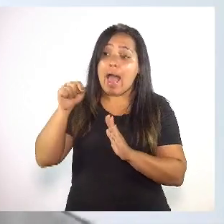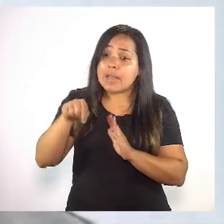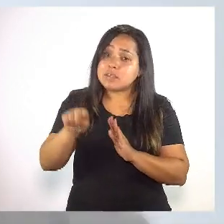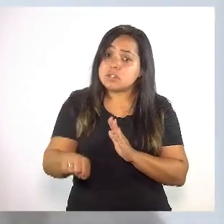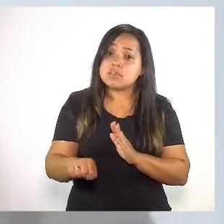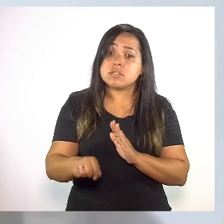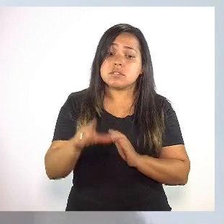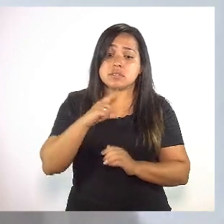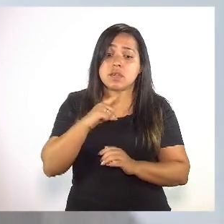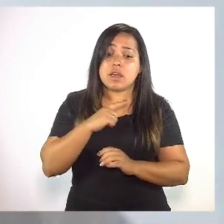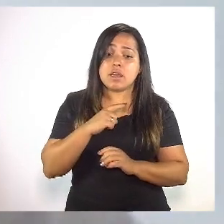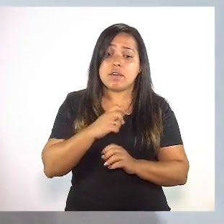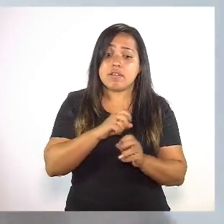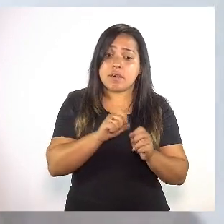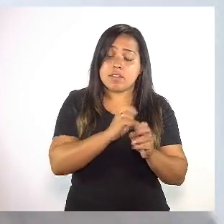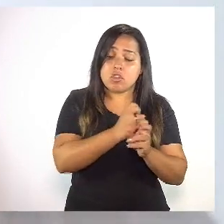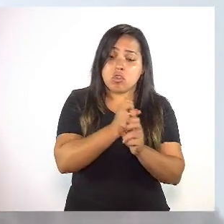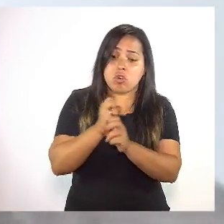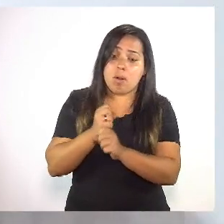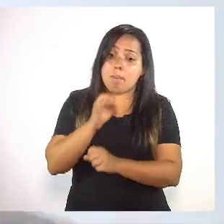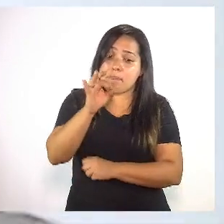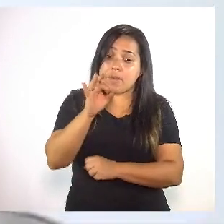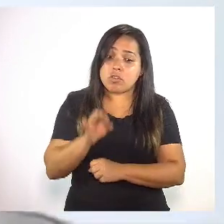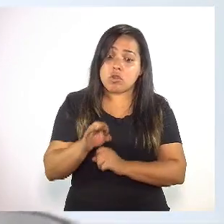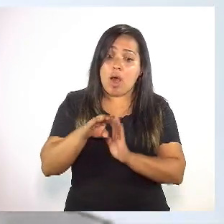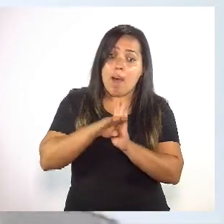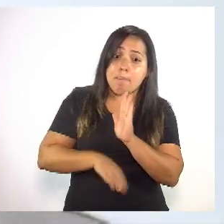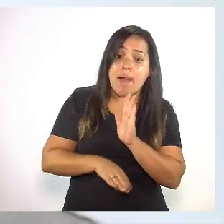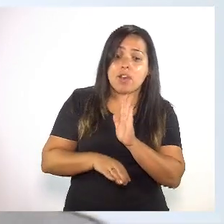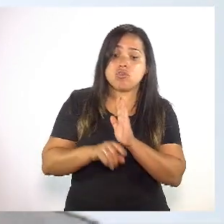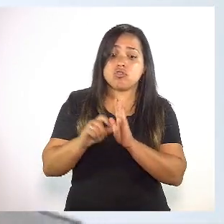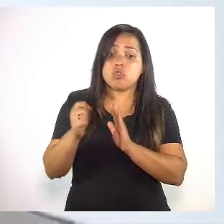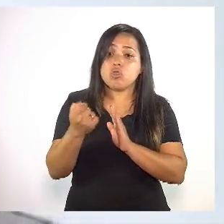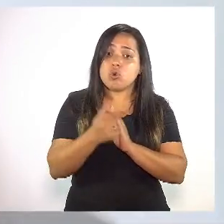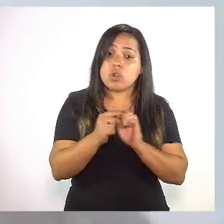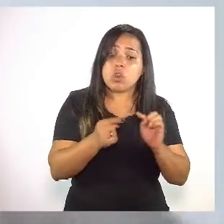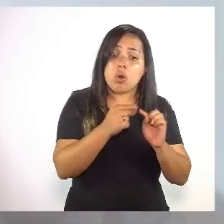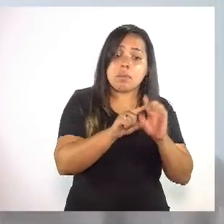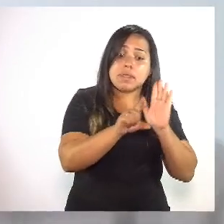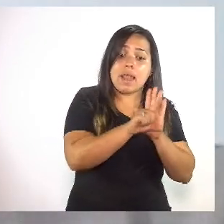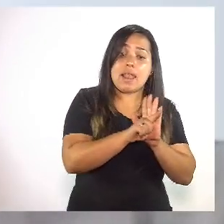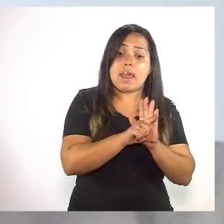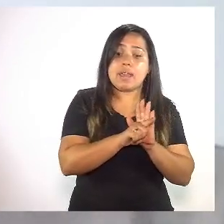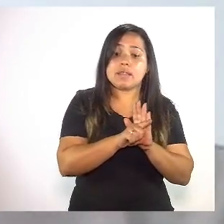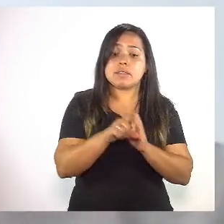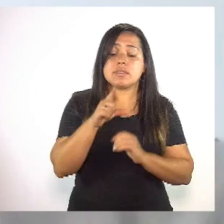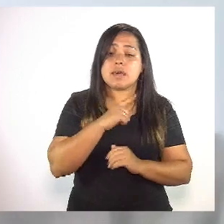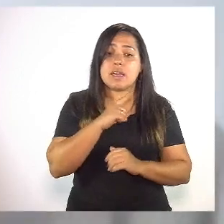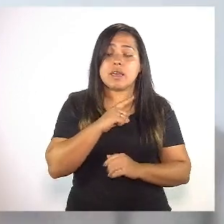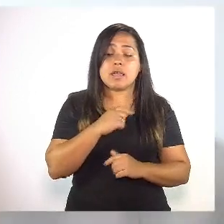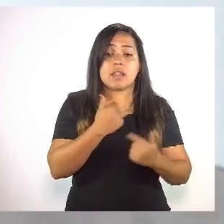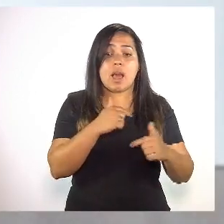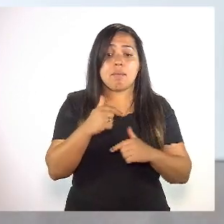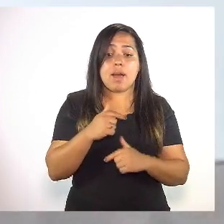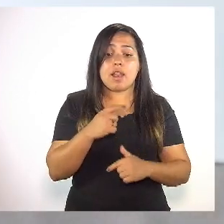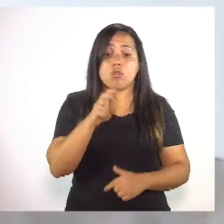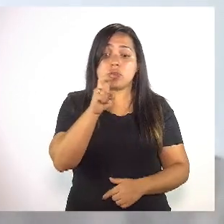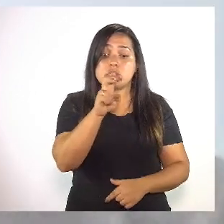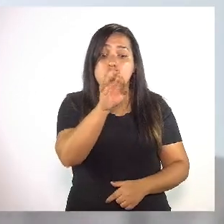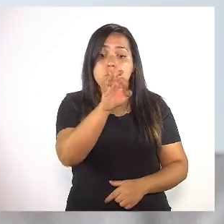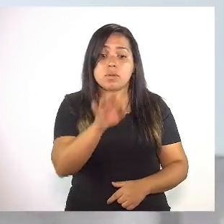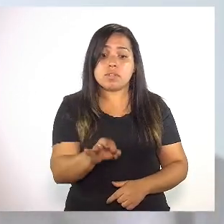assim, fazendo as contas, o percentual estaria abaixo do fixado em lei. Trabalha-se com os 5% estabelecido em